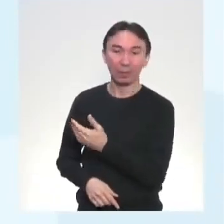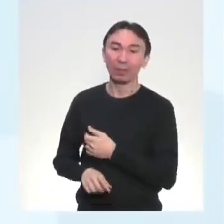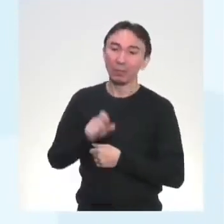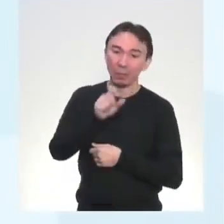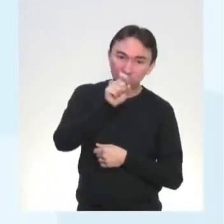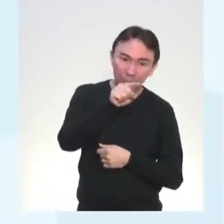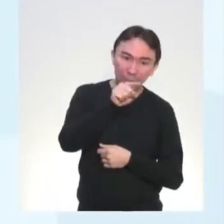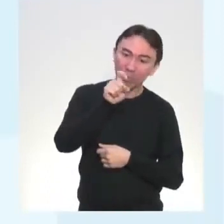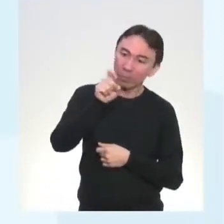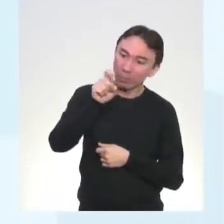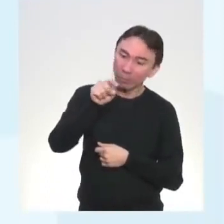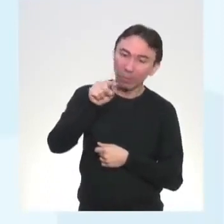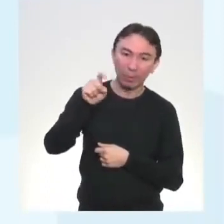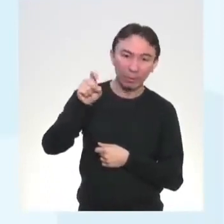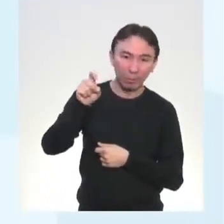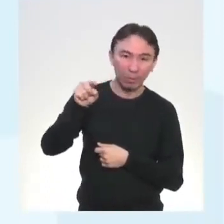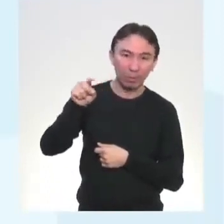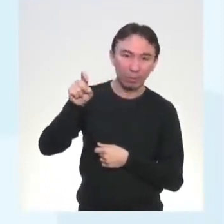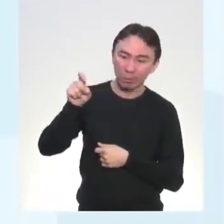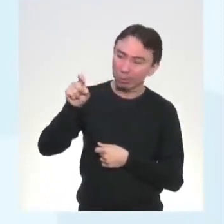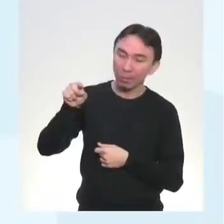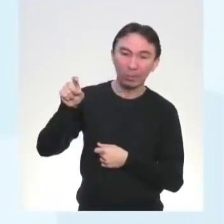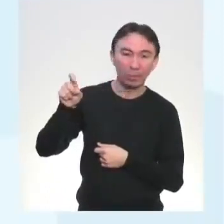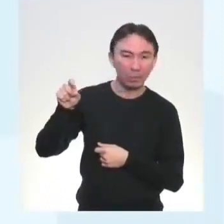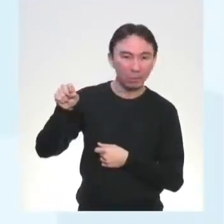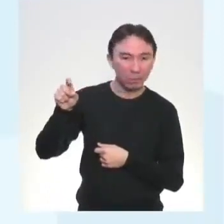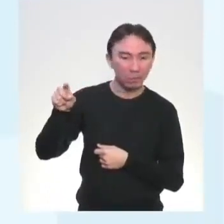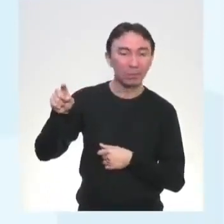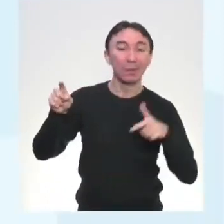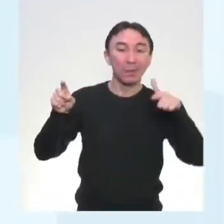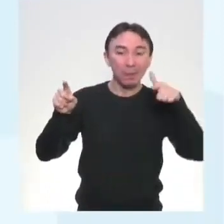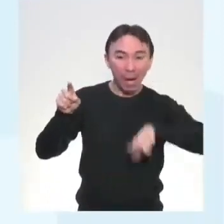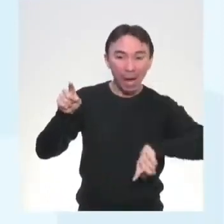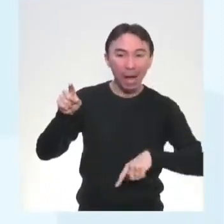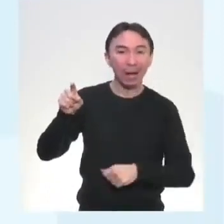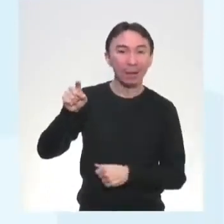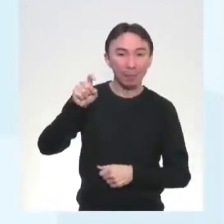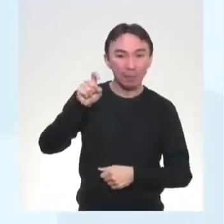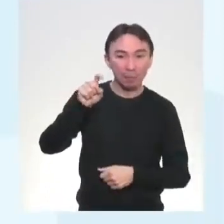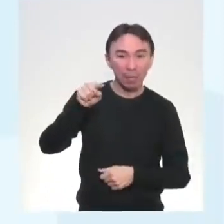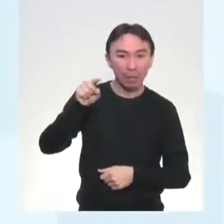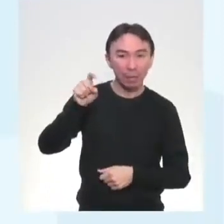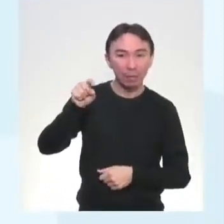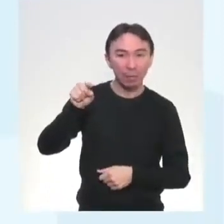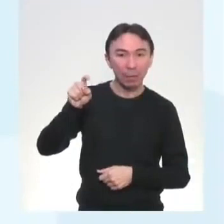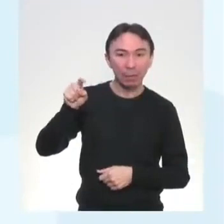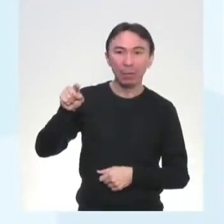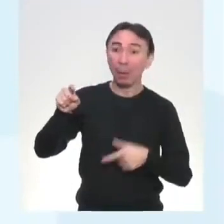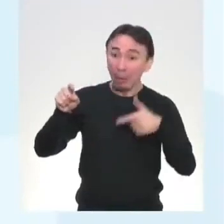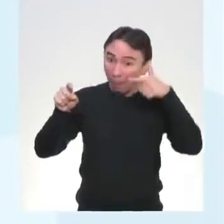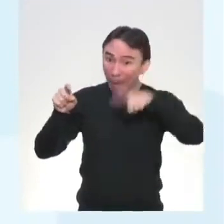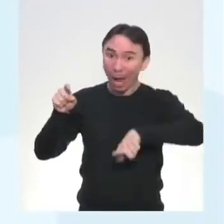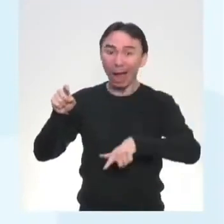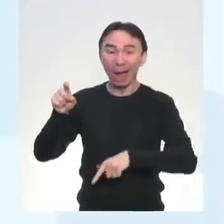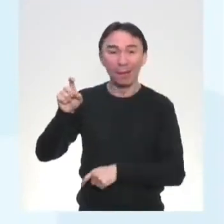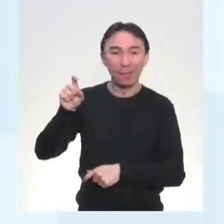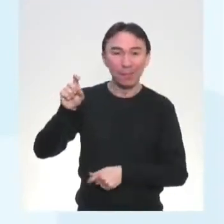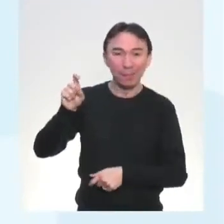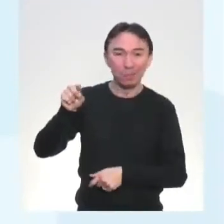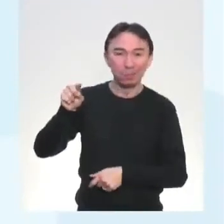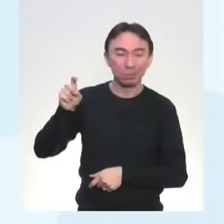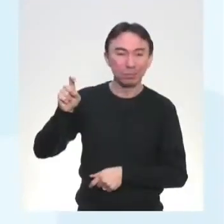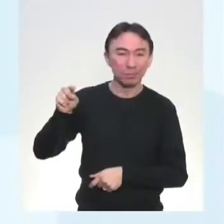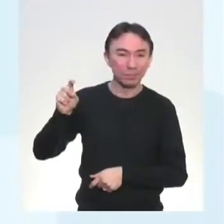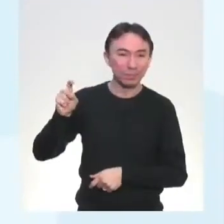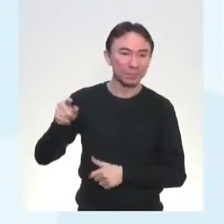Legal. Vamos colocar mais pontinhos, ó. Aí, mais pontinhos, não é? Mais um pouquinho? Mais um pouquinho de Mais um pontinho. bocadinho.